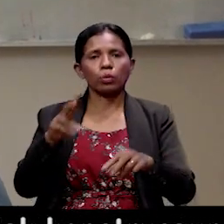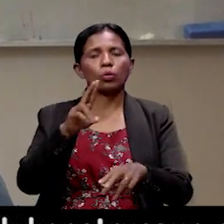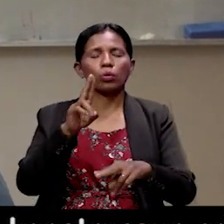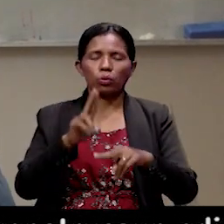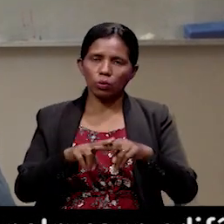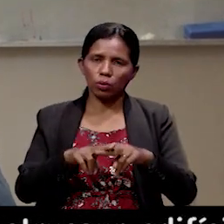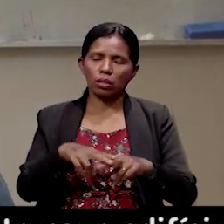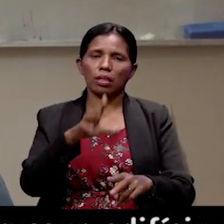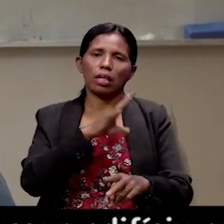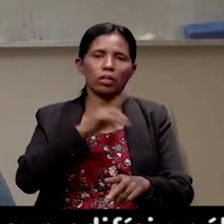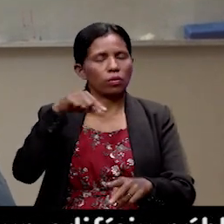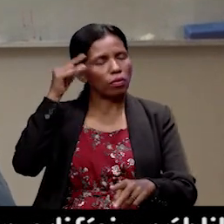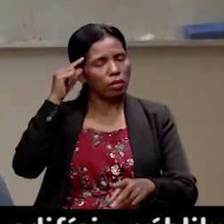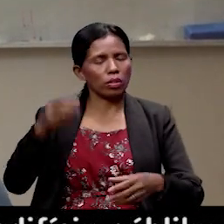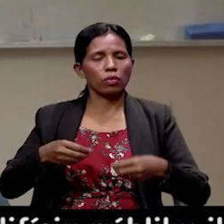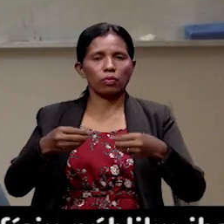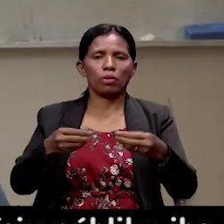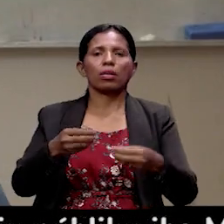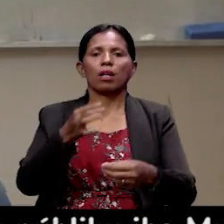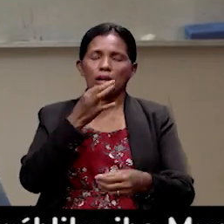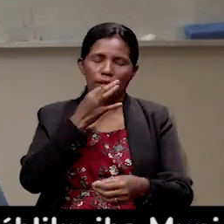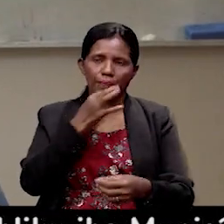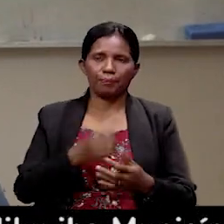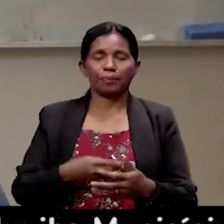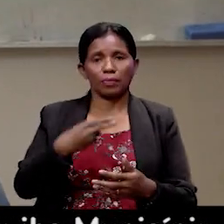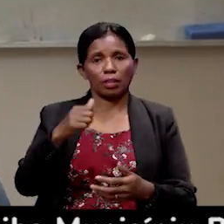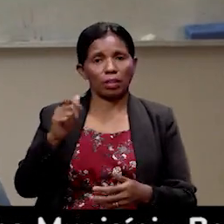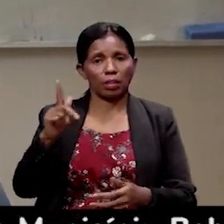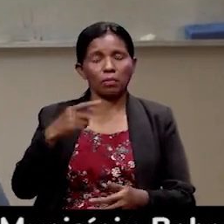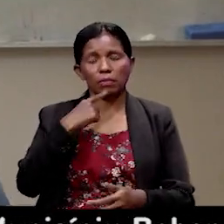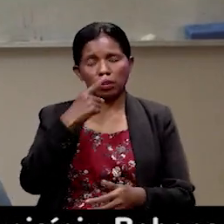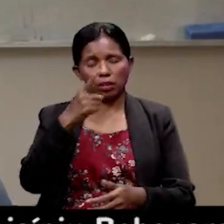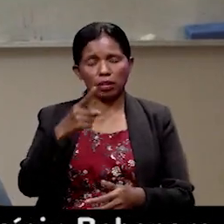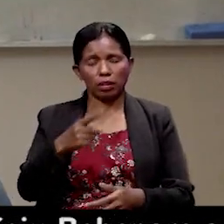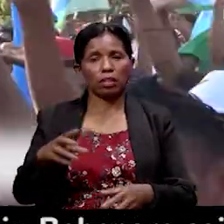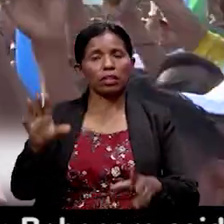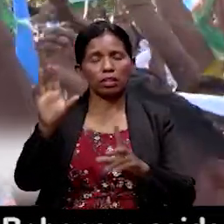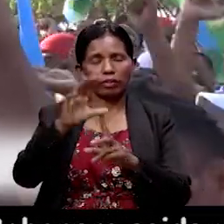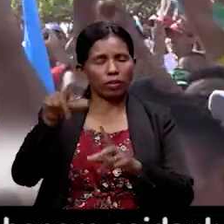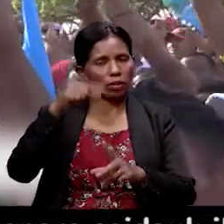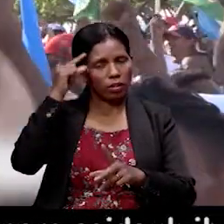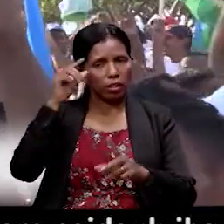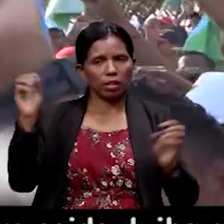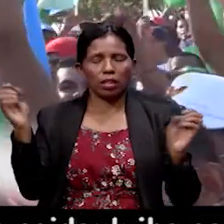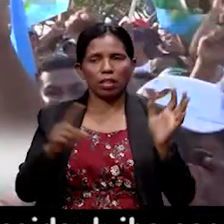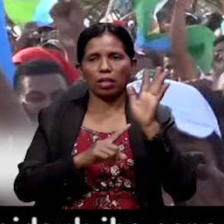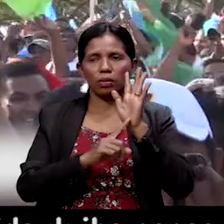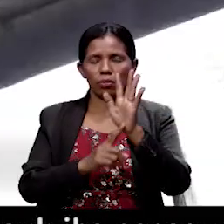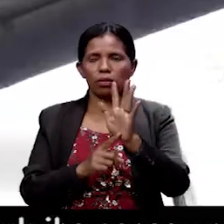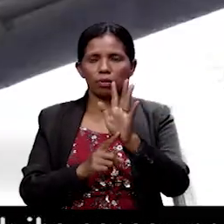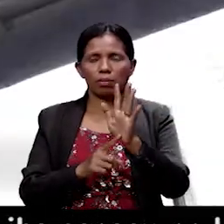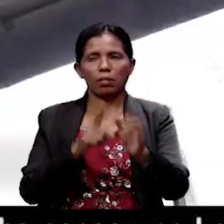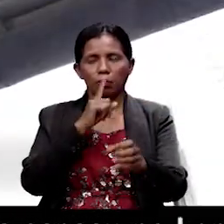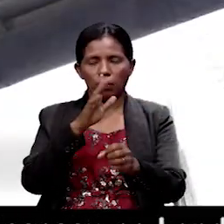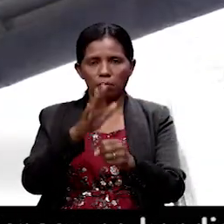governo makat fuhan estar mat fuhan hak mos considera posisaun chefe governo nian ne la reflete ba promesa